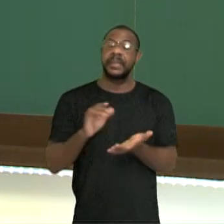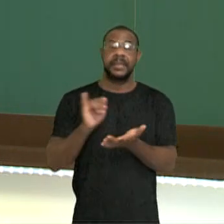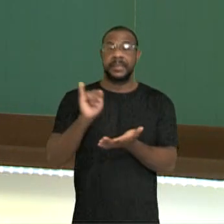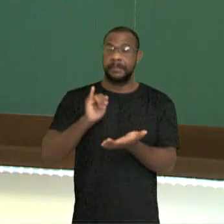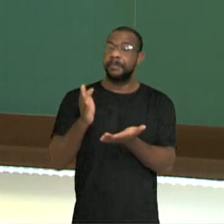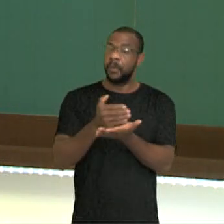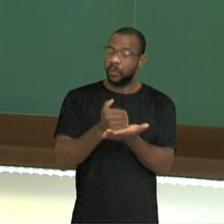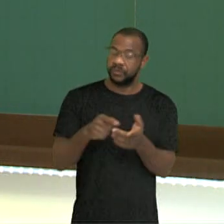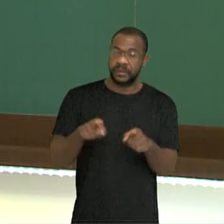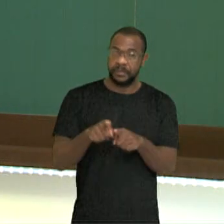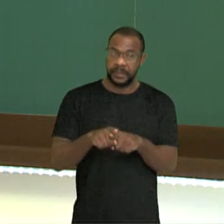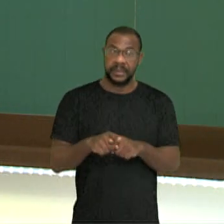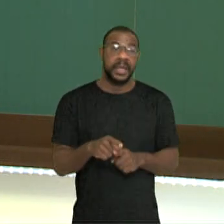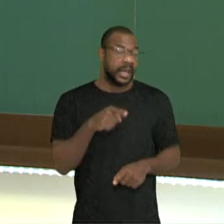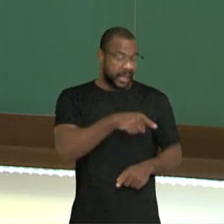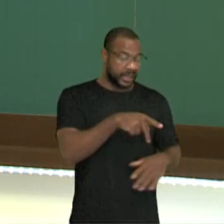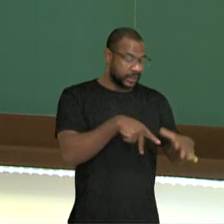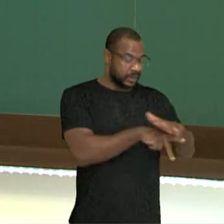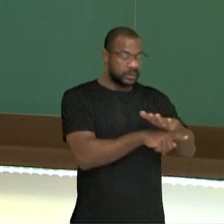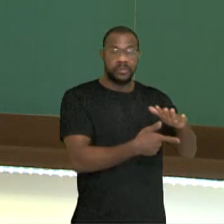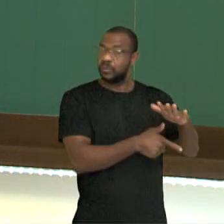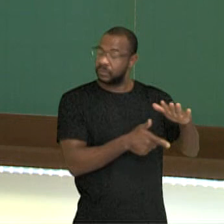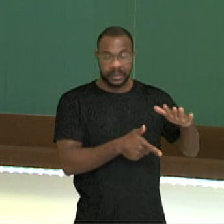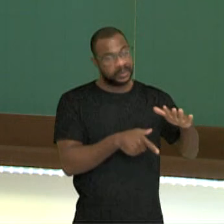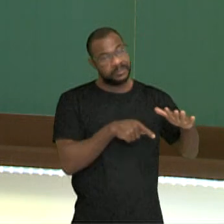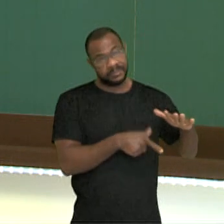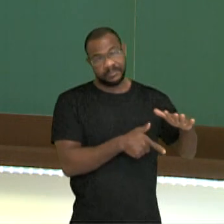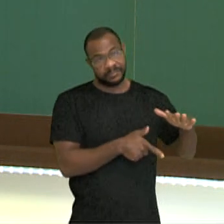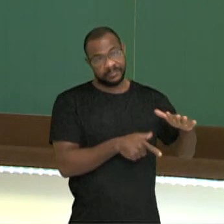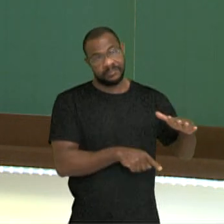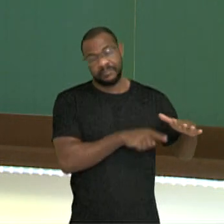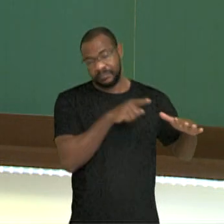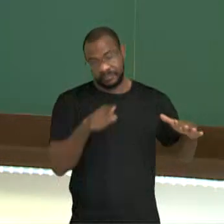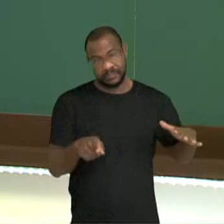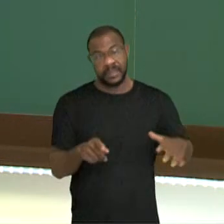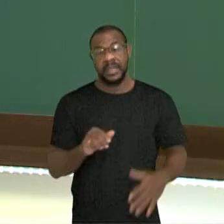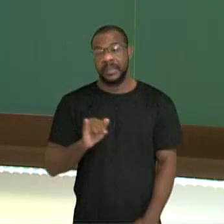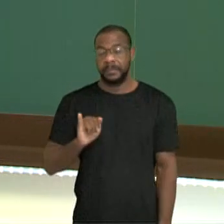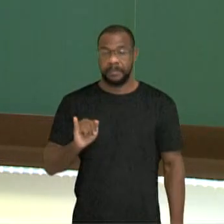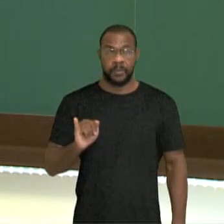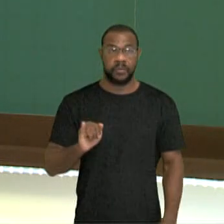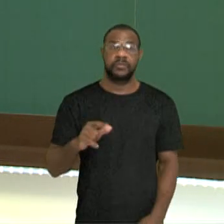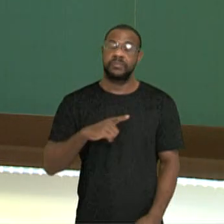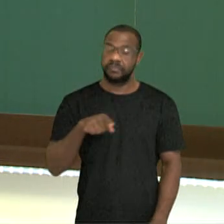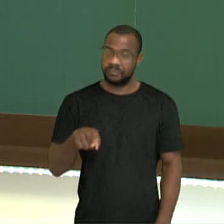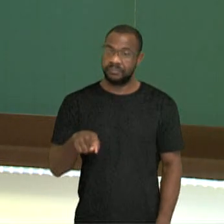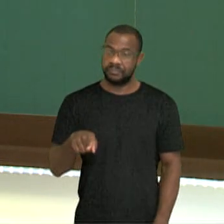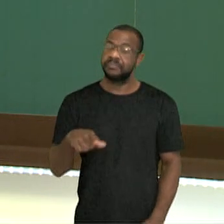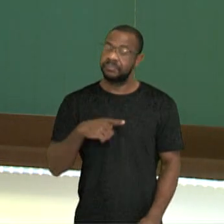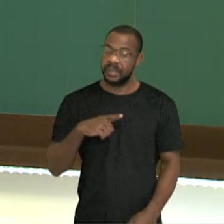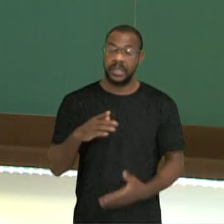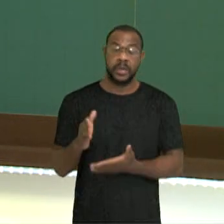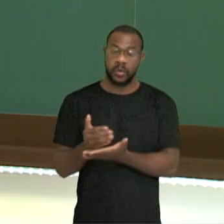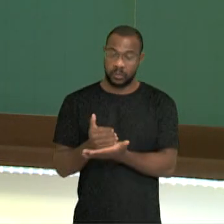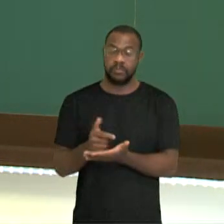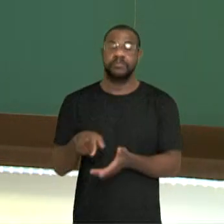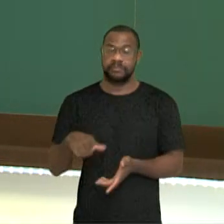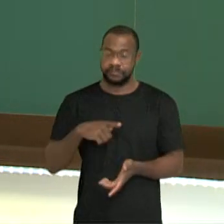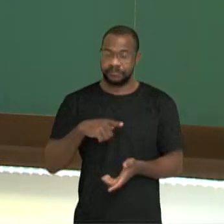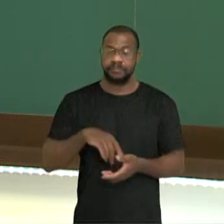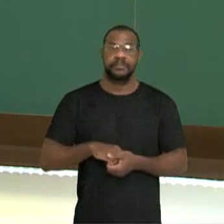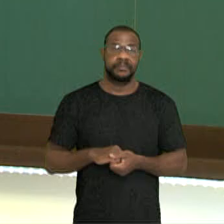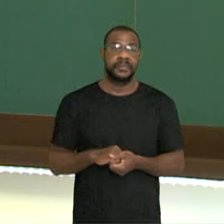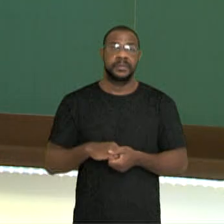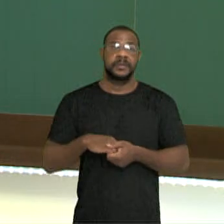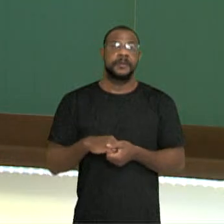que na poupança não tem, que é, por exemplo, imposto de renda sobre o juro, né, que